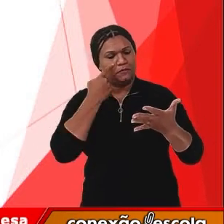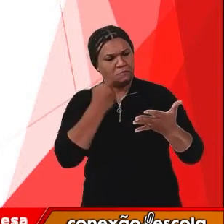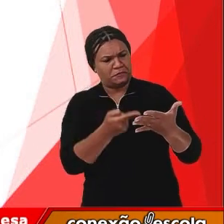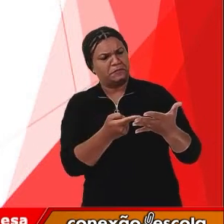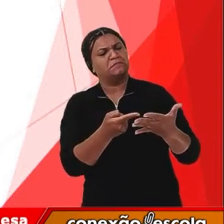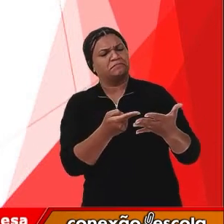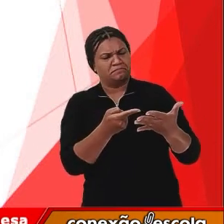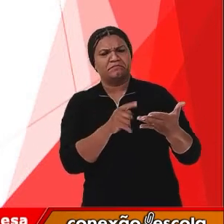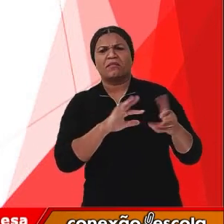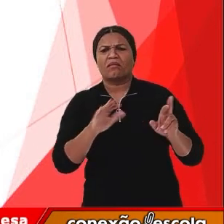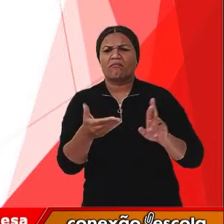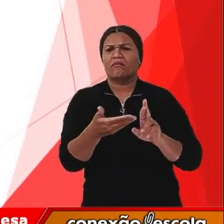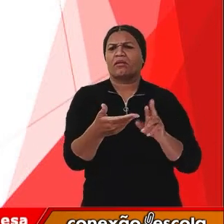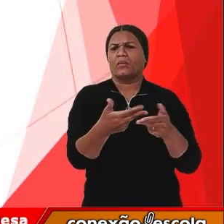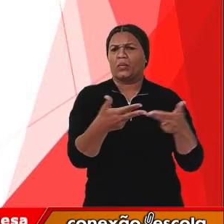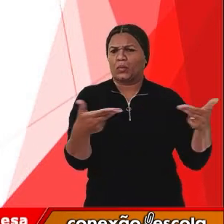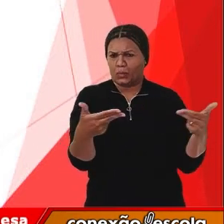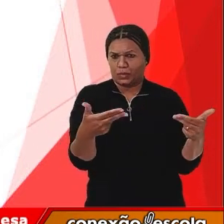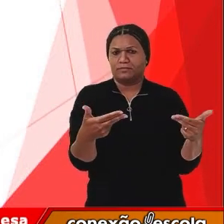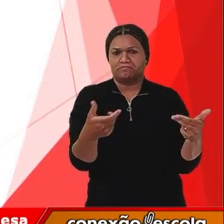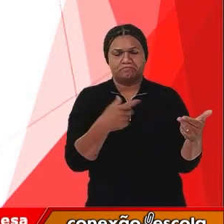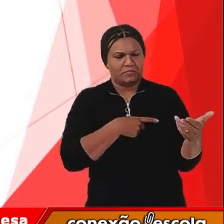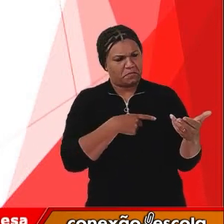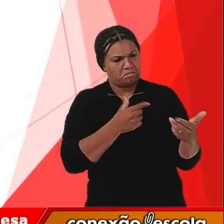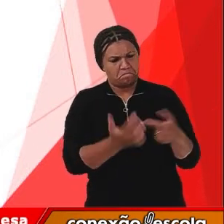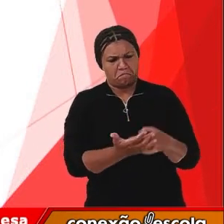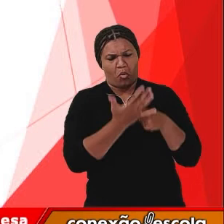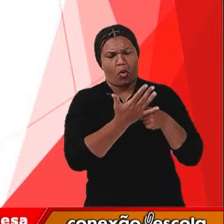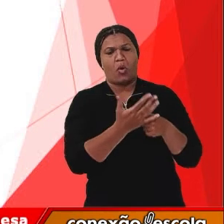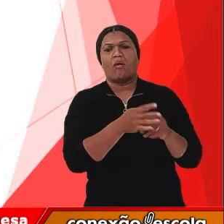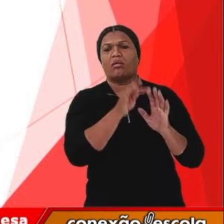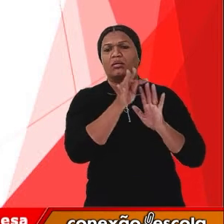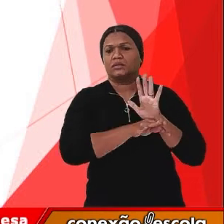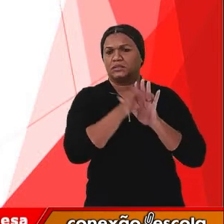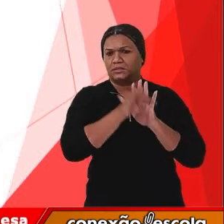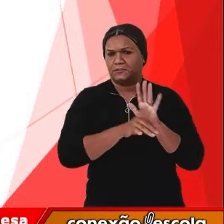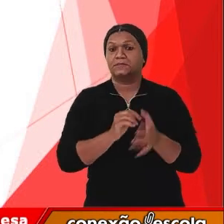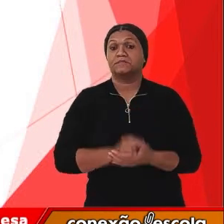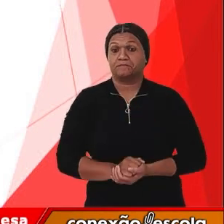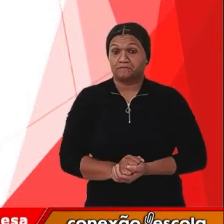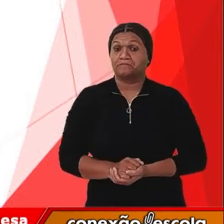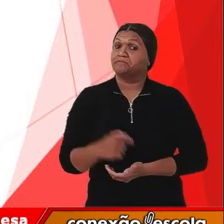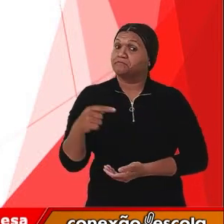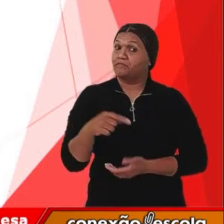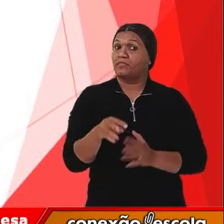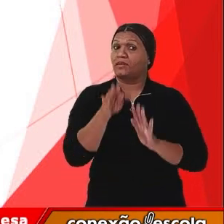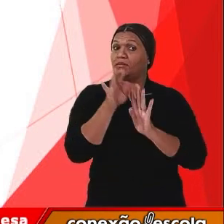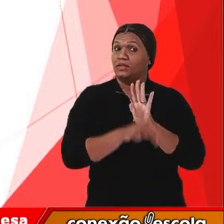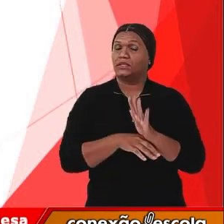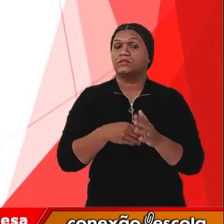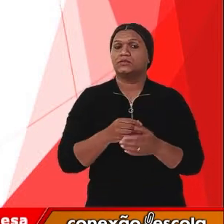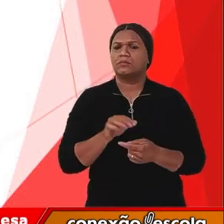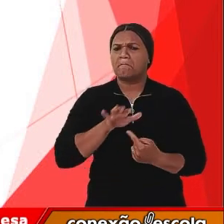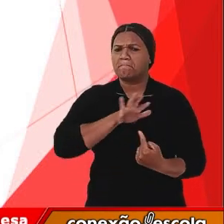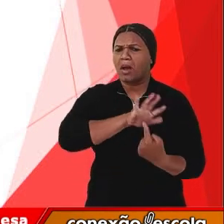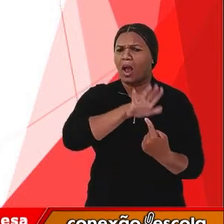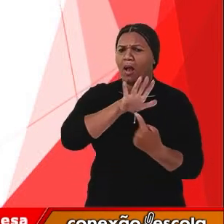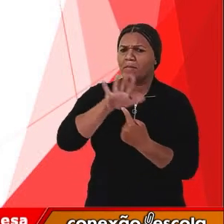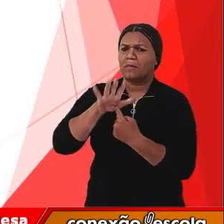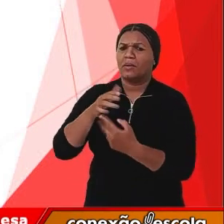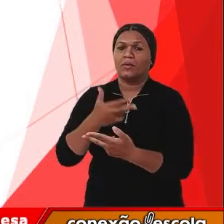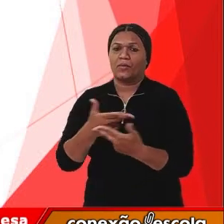inferências que as marcas do texto permite ou seja o texto vai deixar algumas pistas